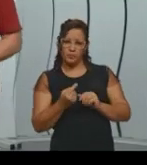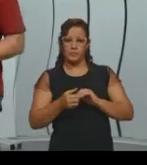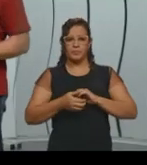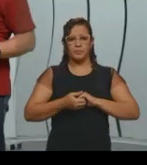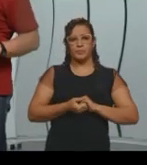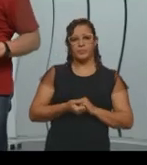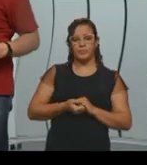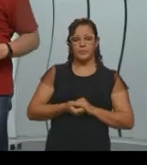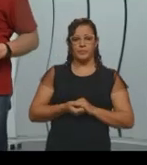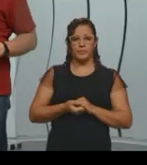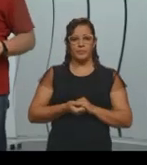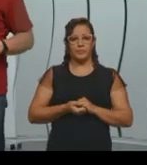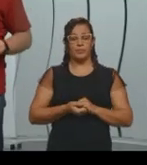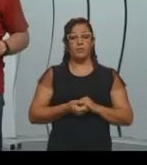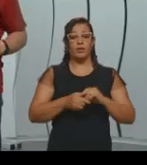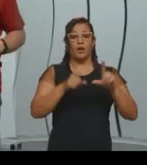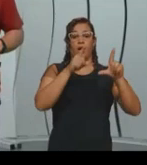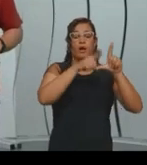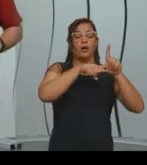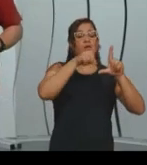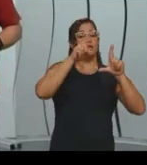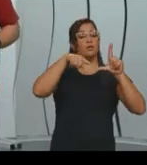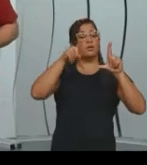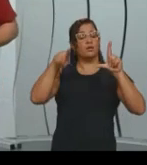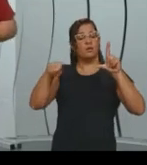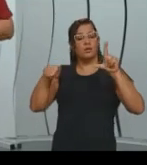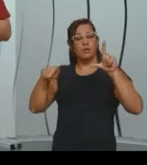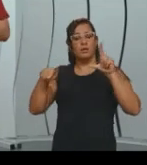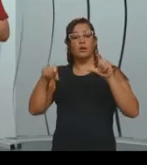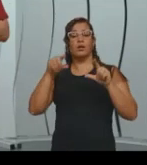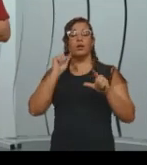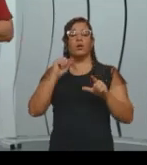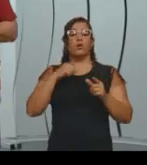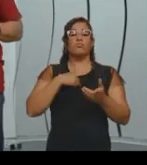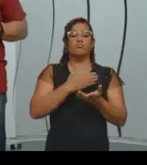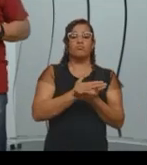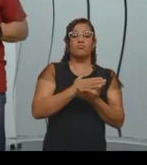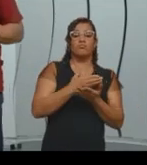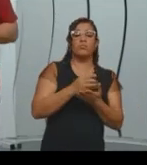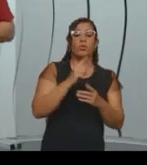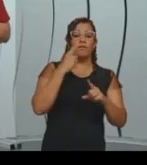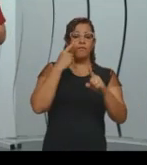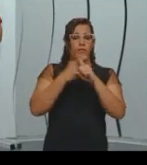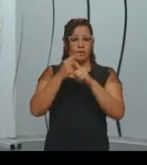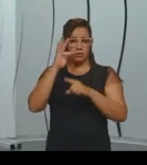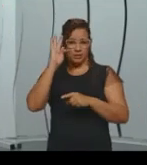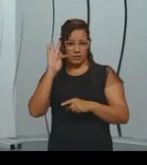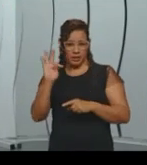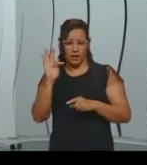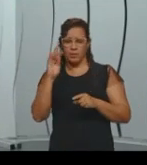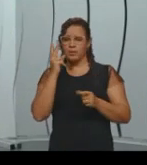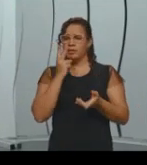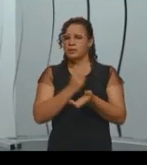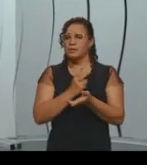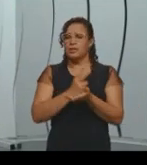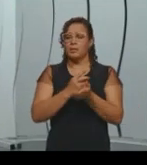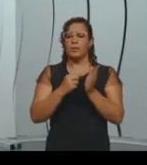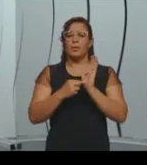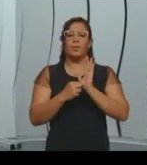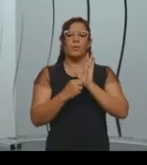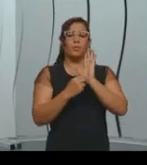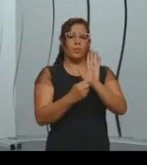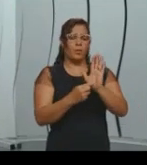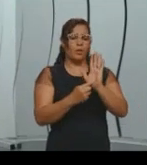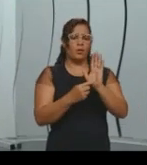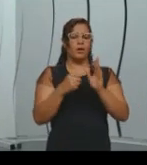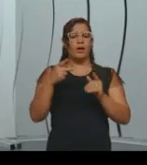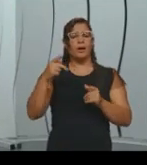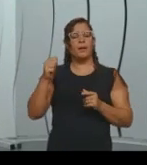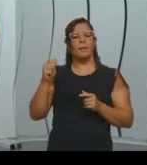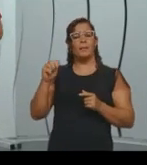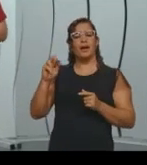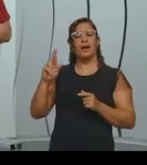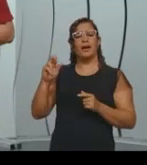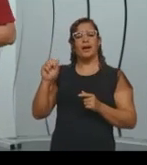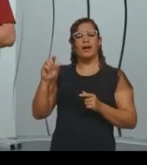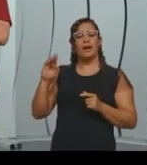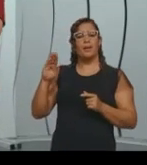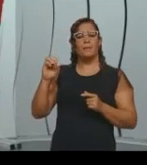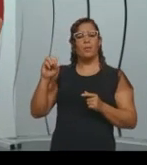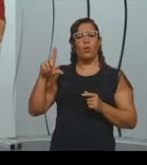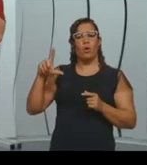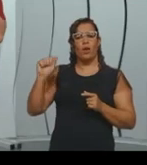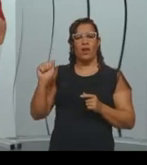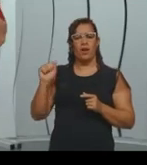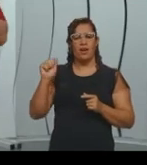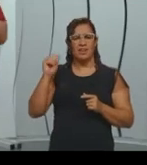O gráfico posição versus tempo, ele vai ser sempre representado por uma parábola. Por que uma parábola, gente?